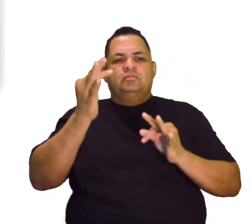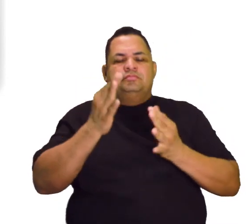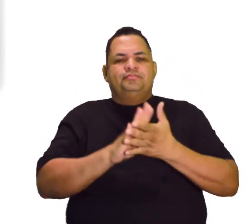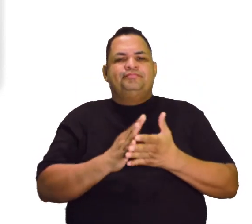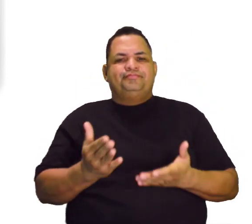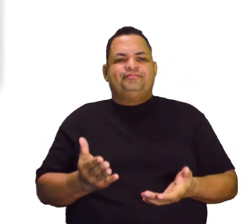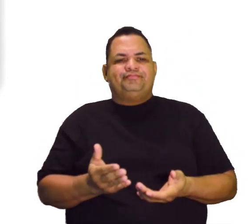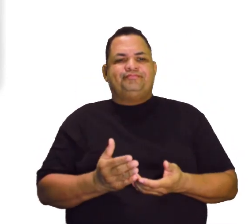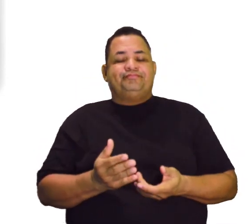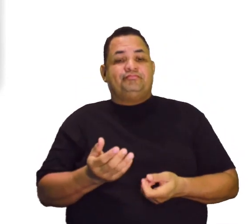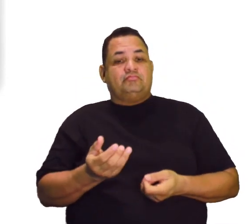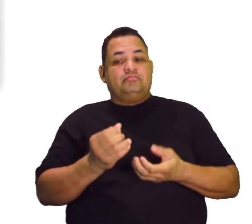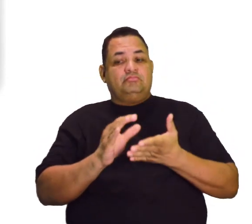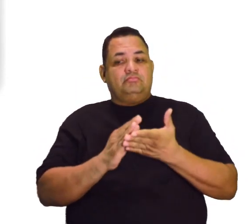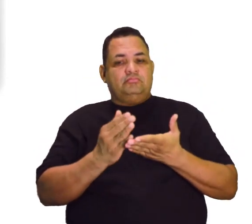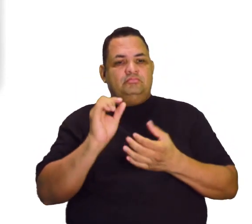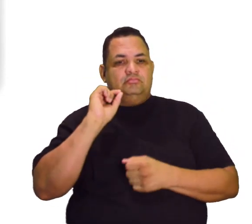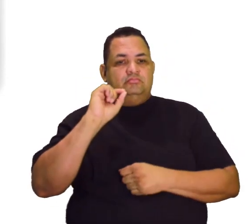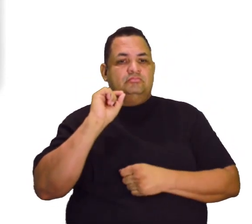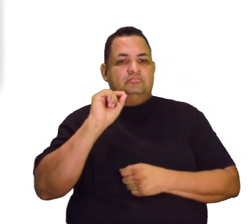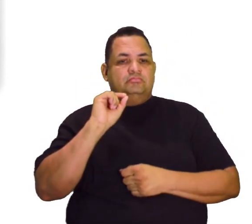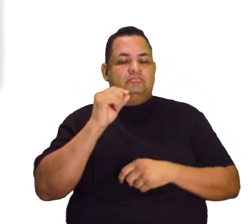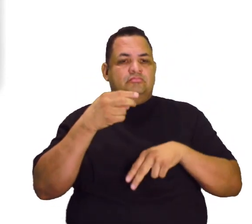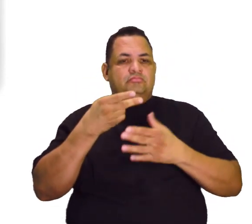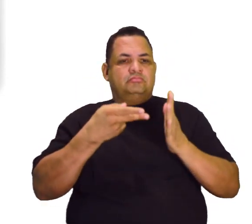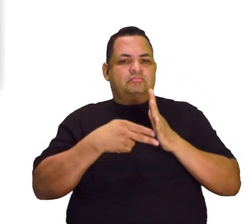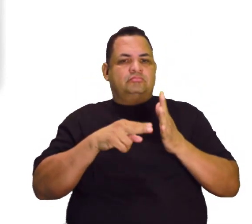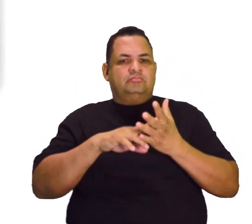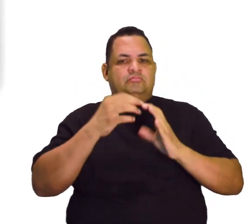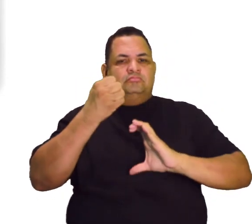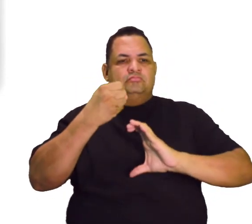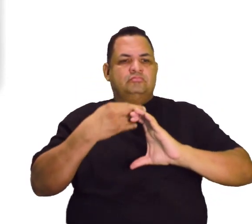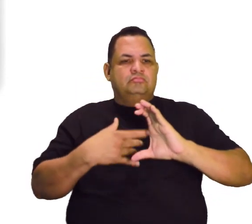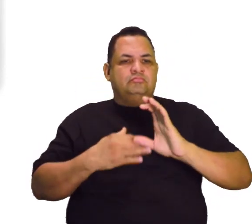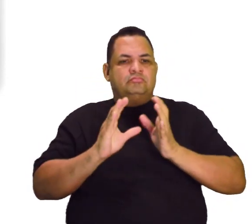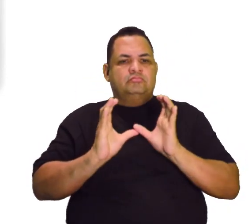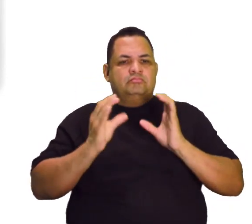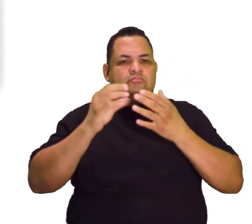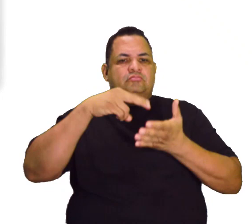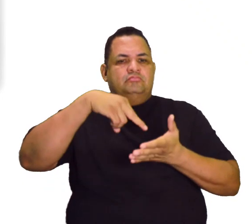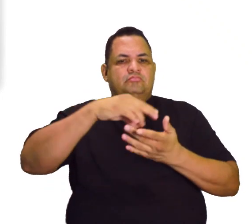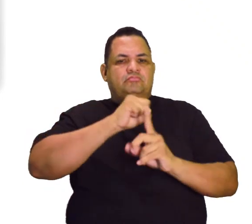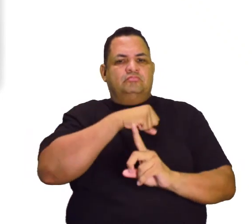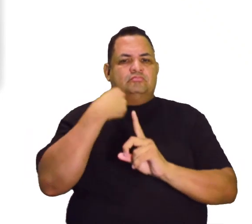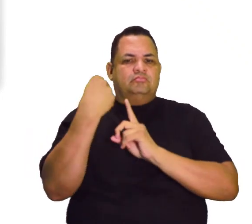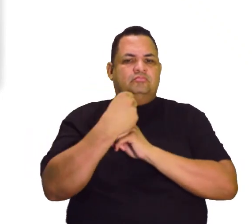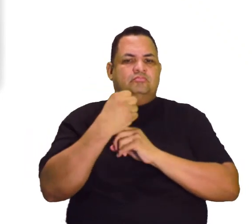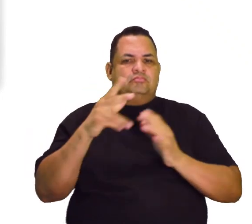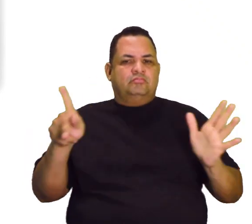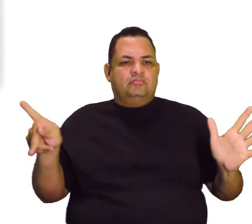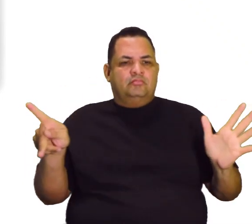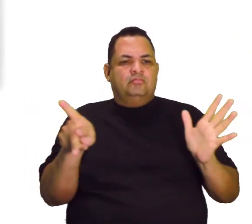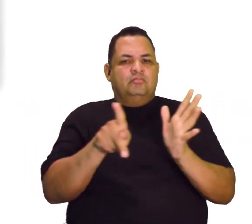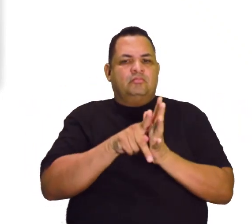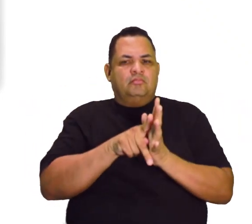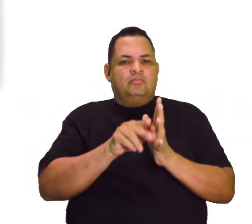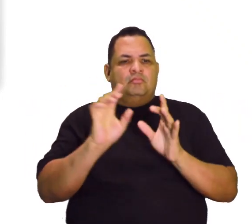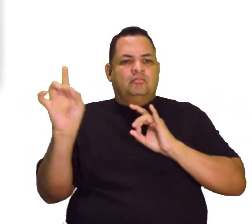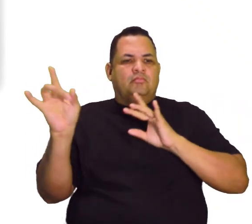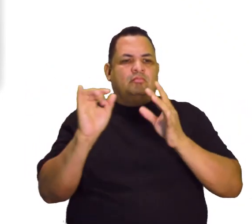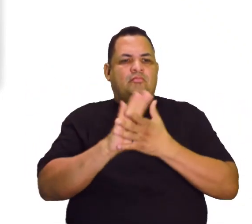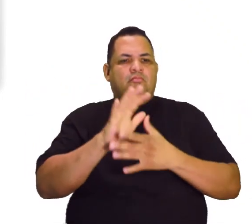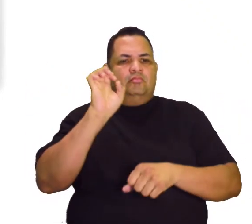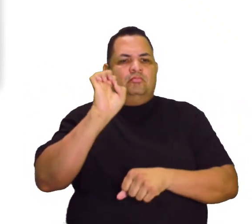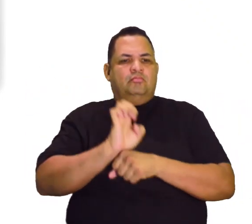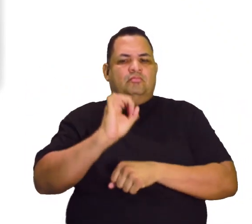folclóricas, que são caracterizadas por um conjunto de danças sociais peculiares